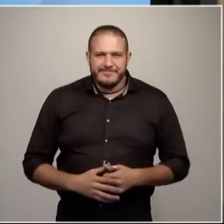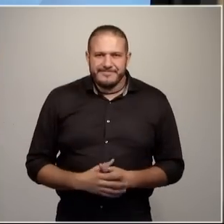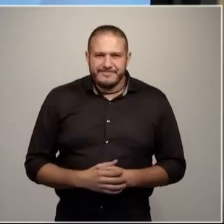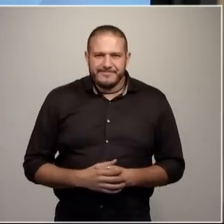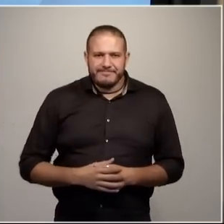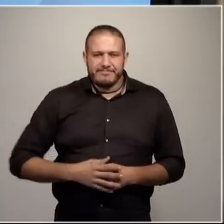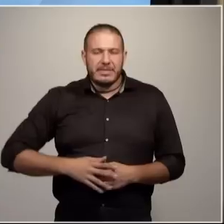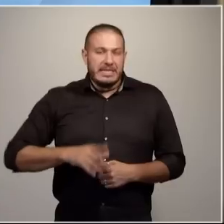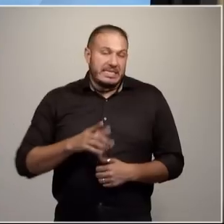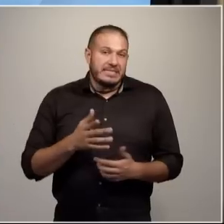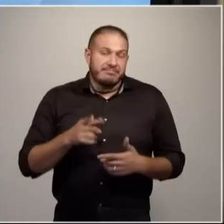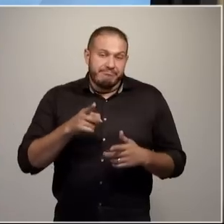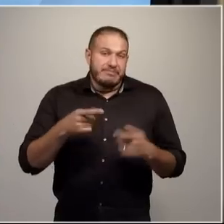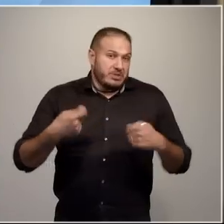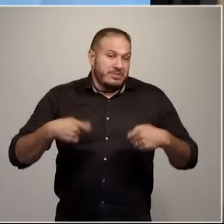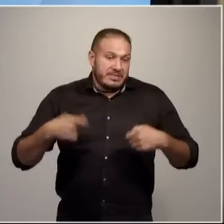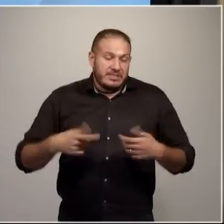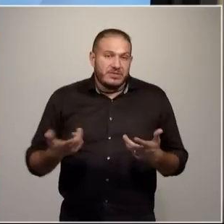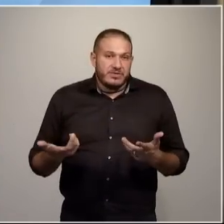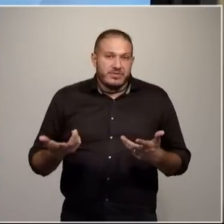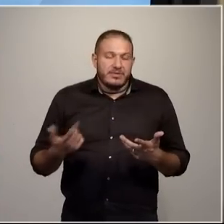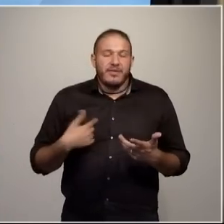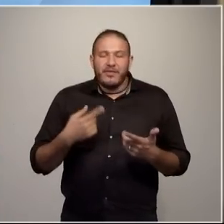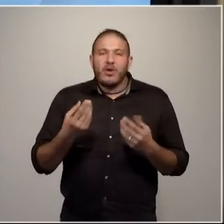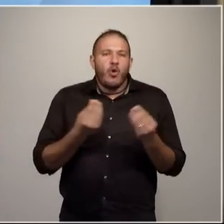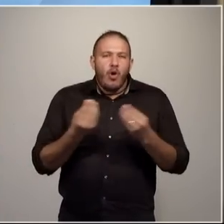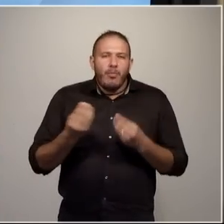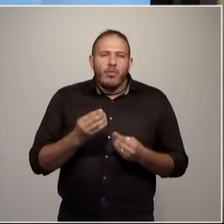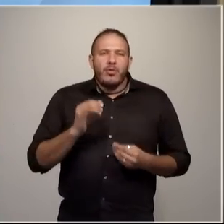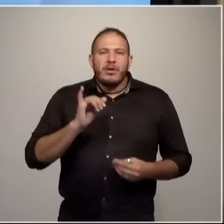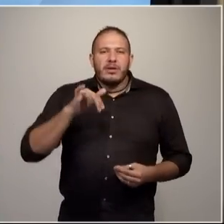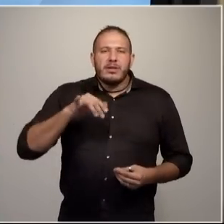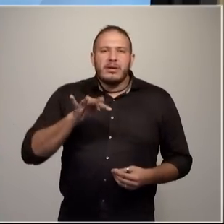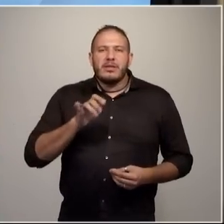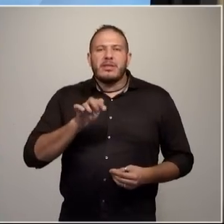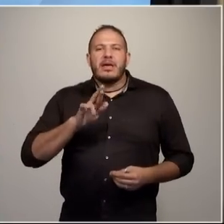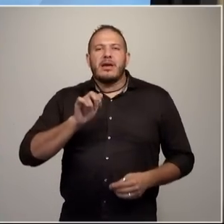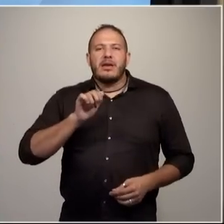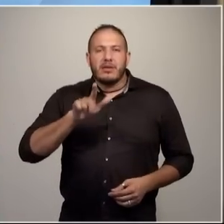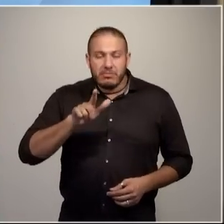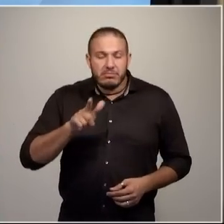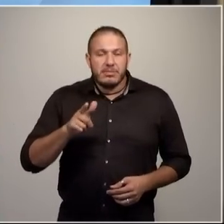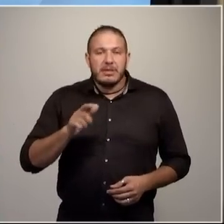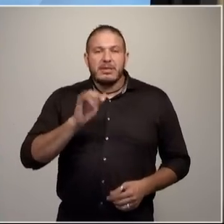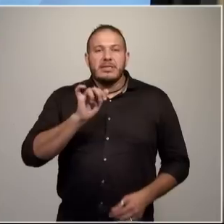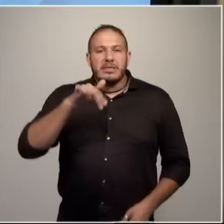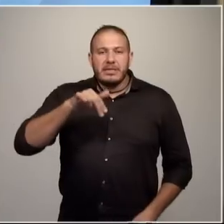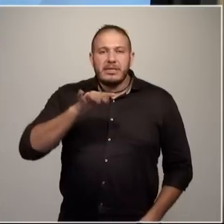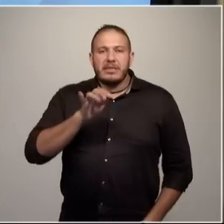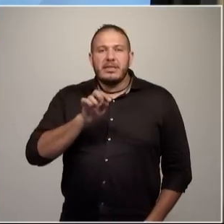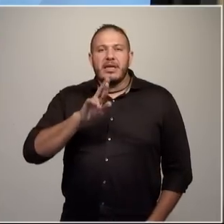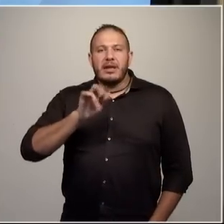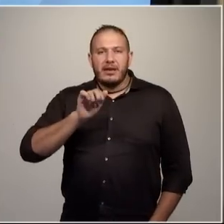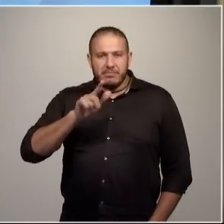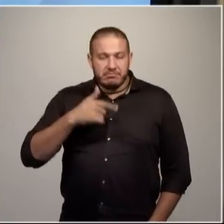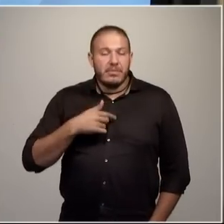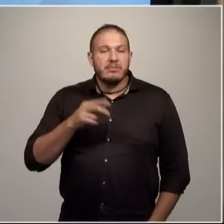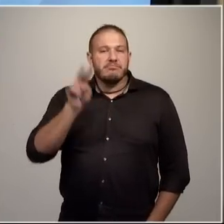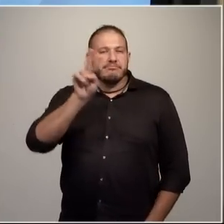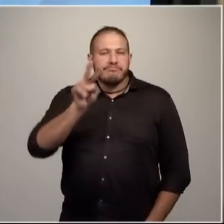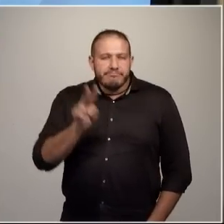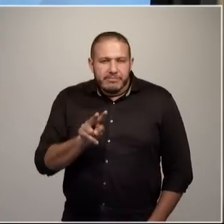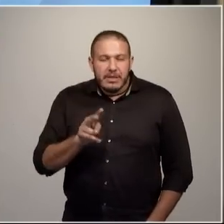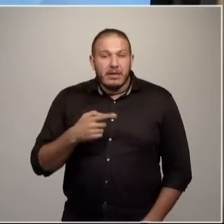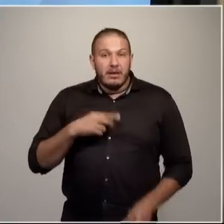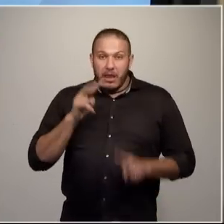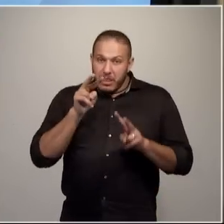E aí eu preciso escrever a integral iterada usando o teorema de Fubini. Nesse